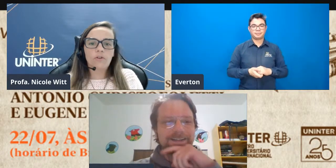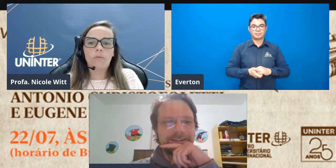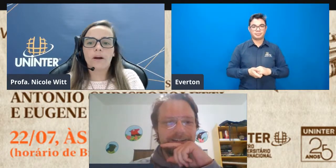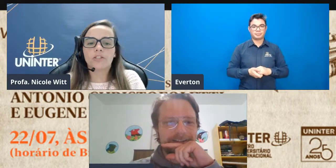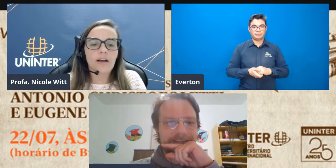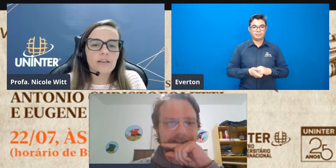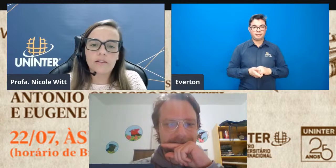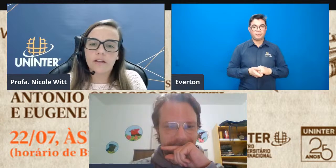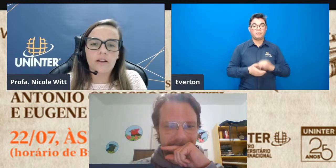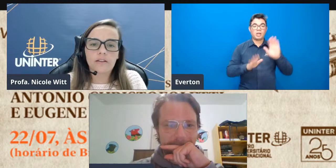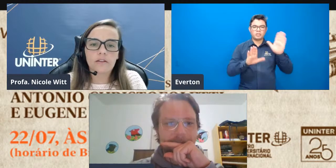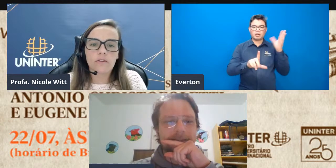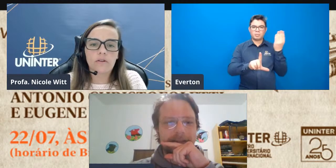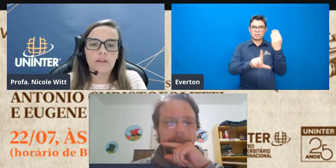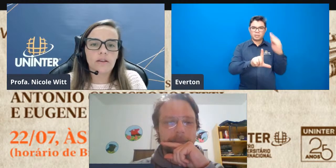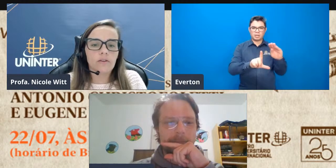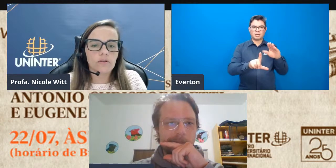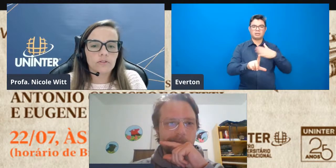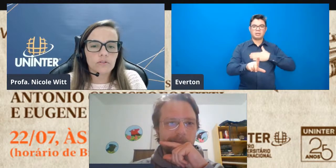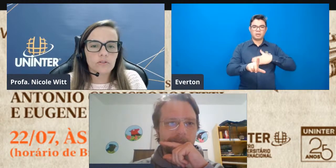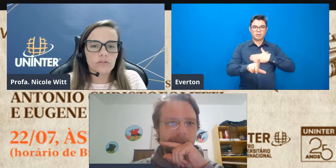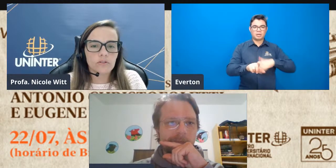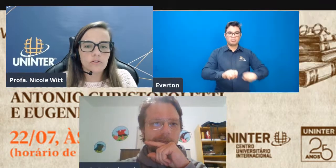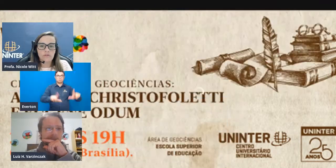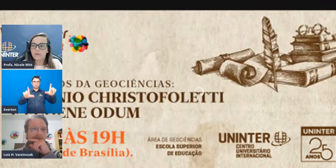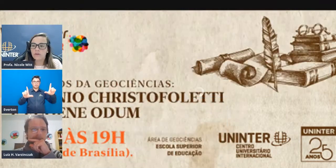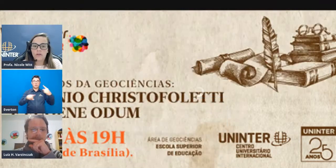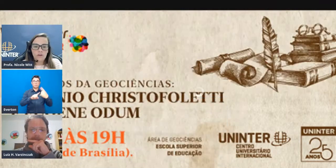Tranquilo, eu já vou compartilhar aqui, tá, tá tranquilinho.